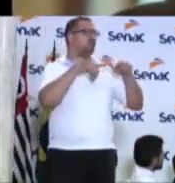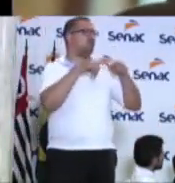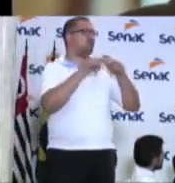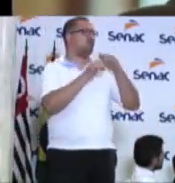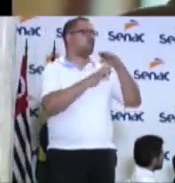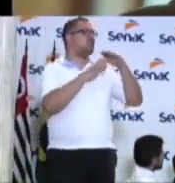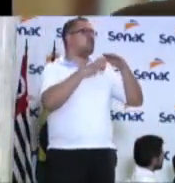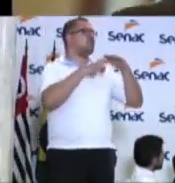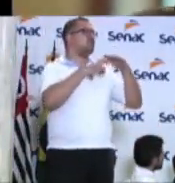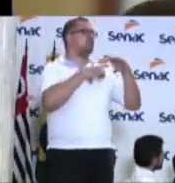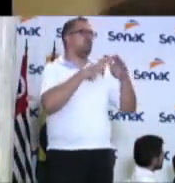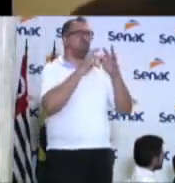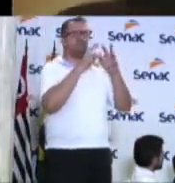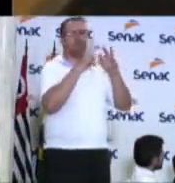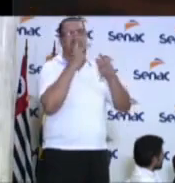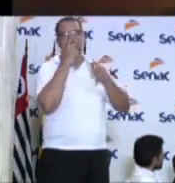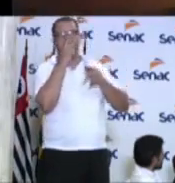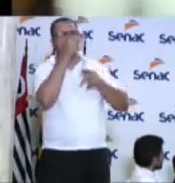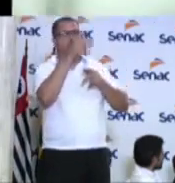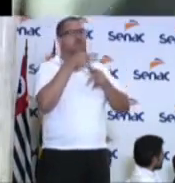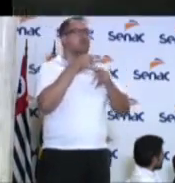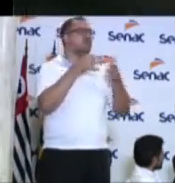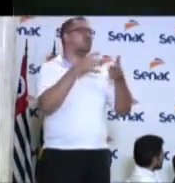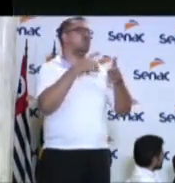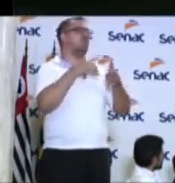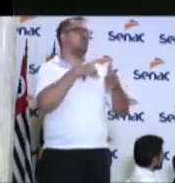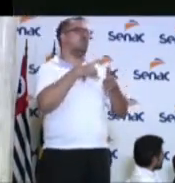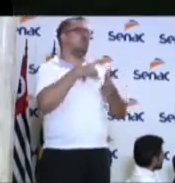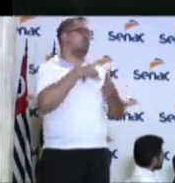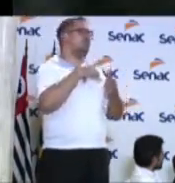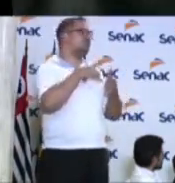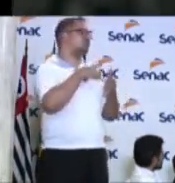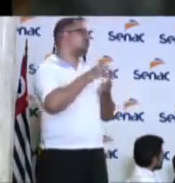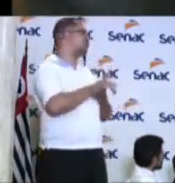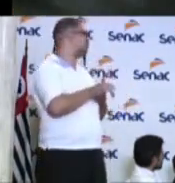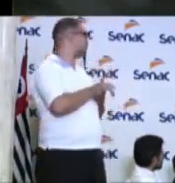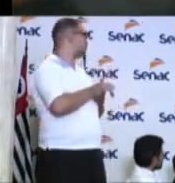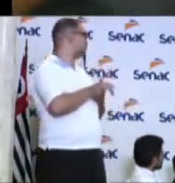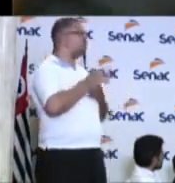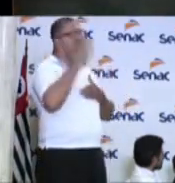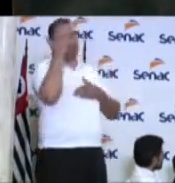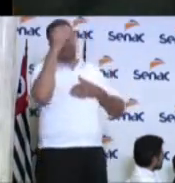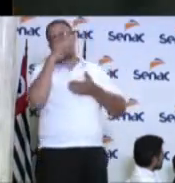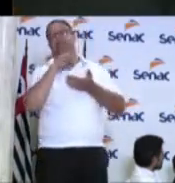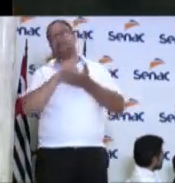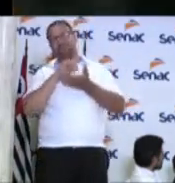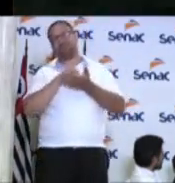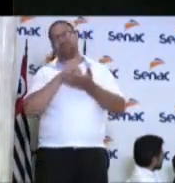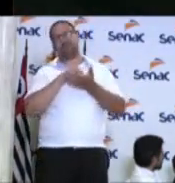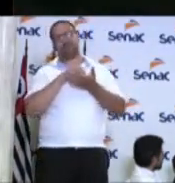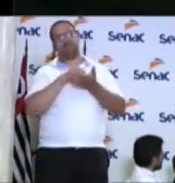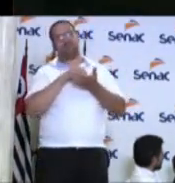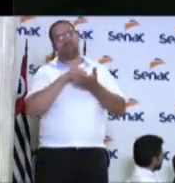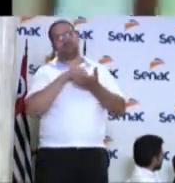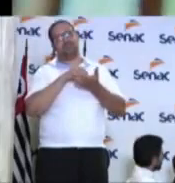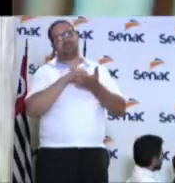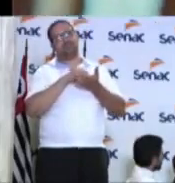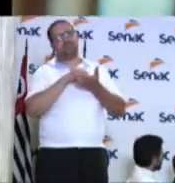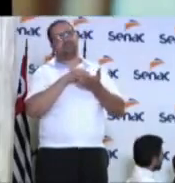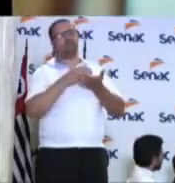de errado e acaba dando tudo certo. Mas peraí, Mau-Mau. De verdade, sabe o que eu acho que tá faltando em você? Ah. Tá faltando